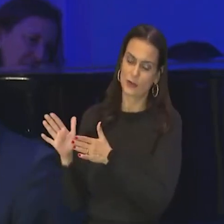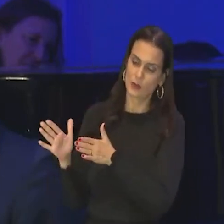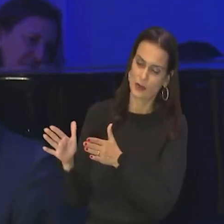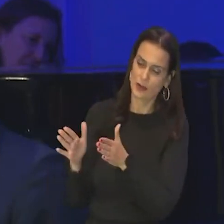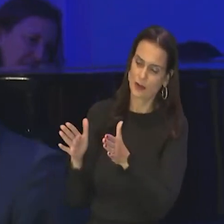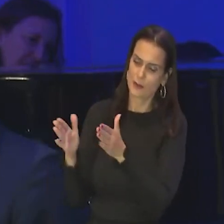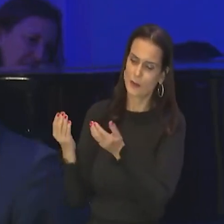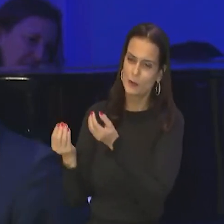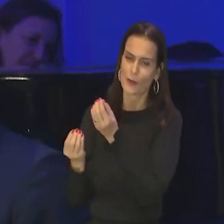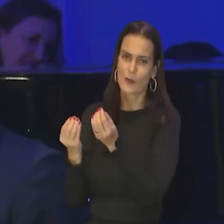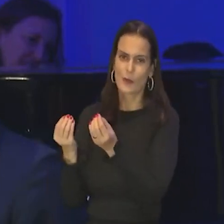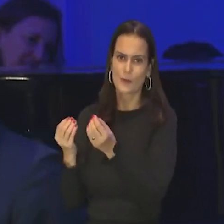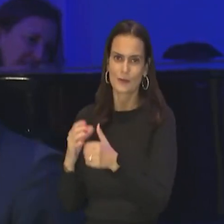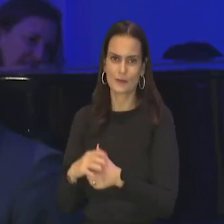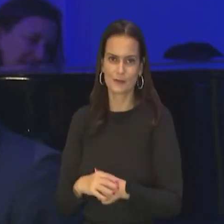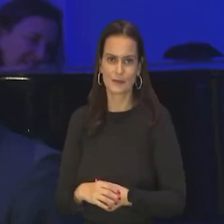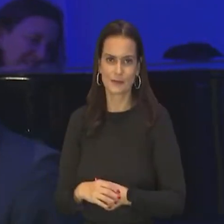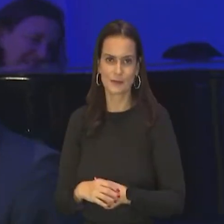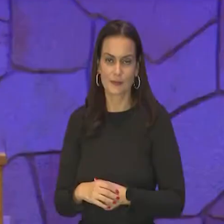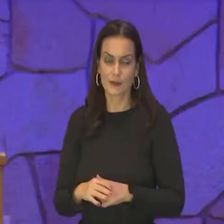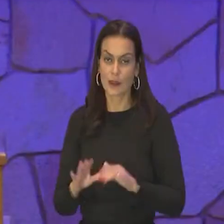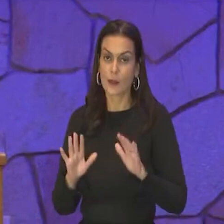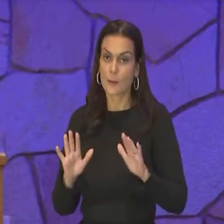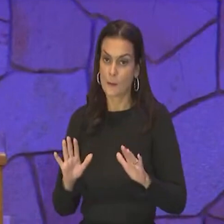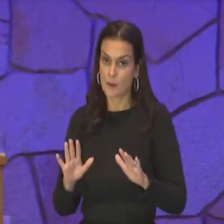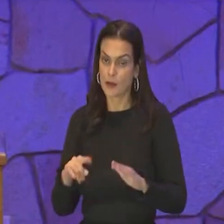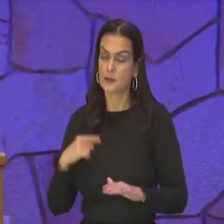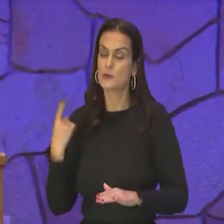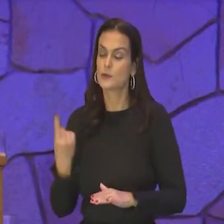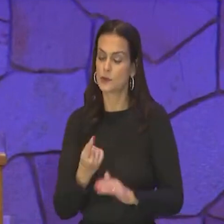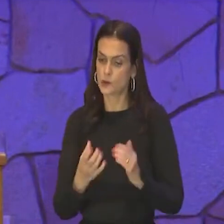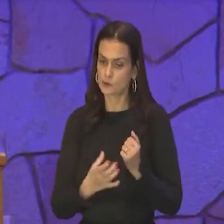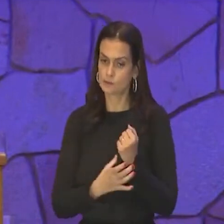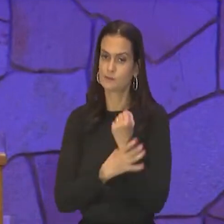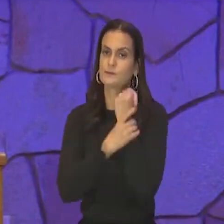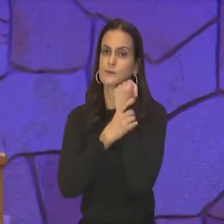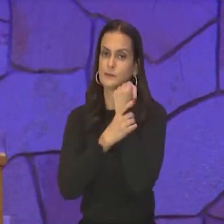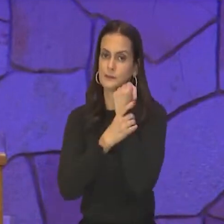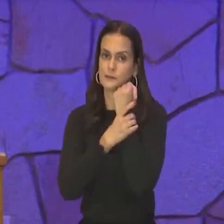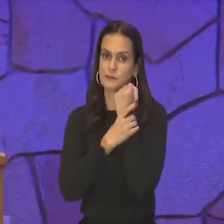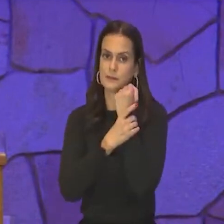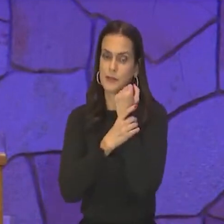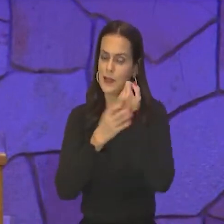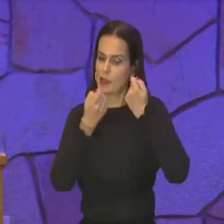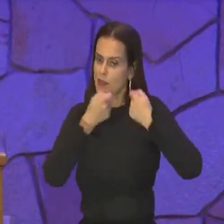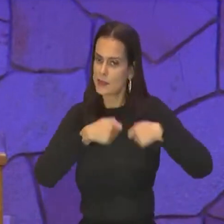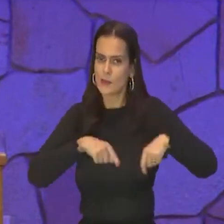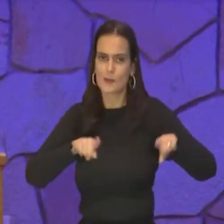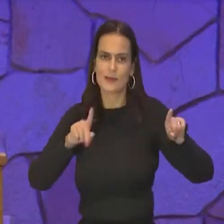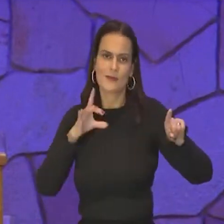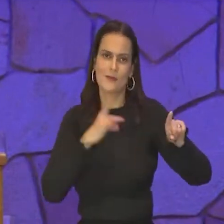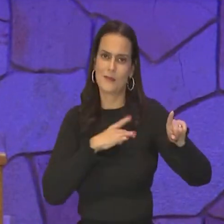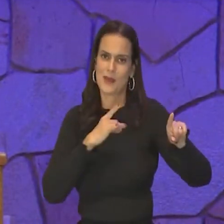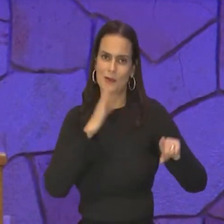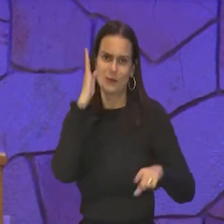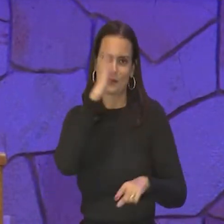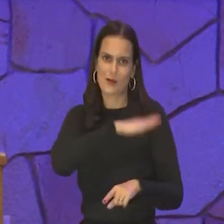caminho, mas nós estamos seguros com Ele. Nós não precisamos temer o